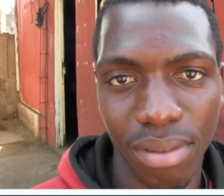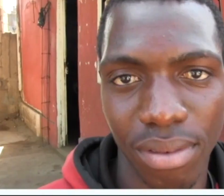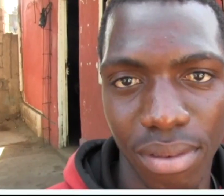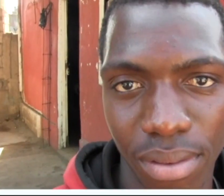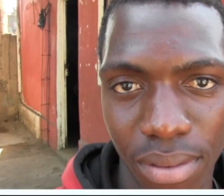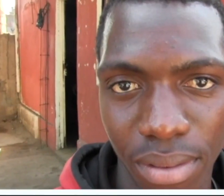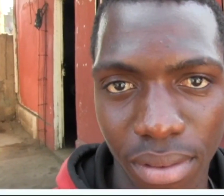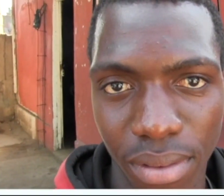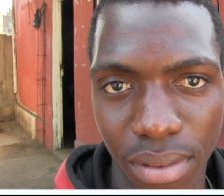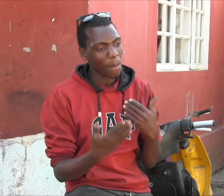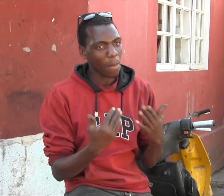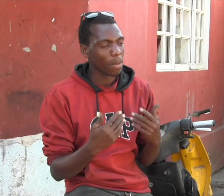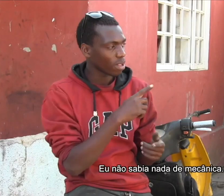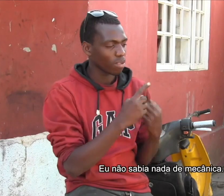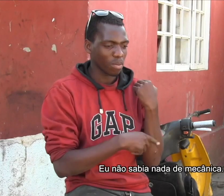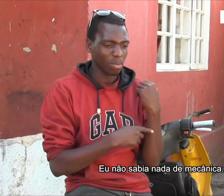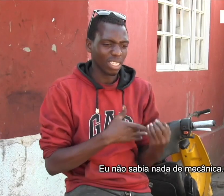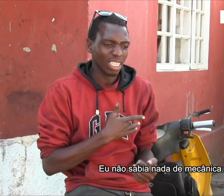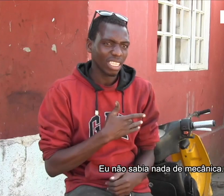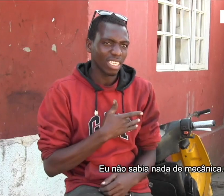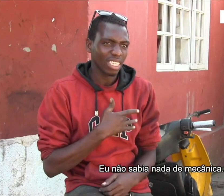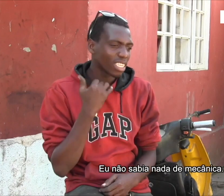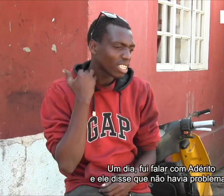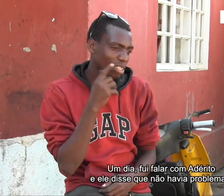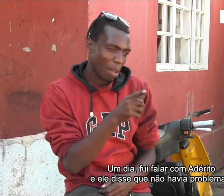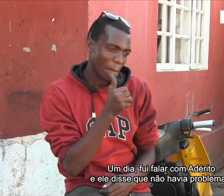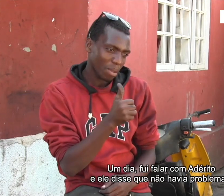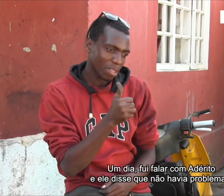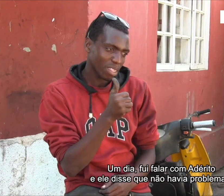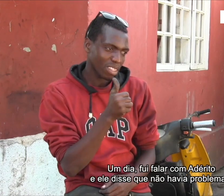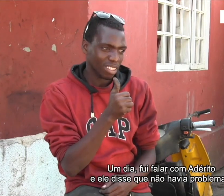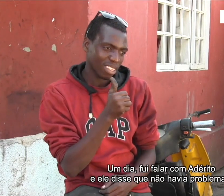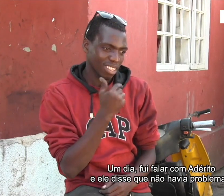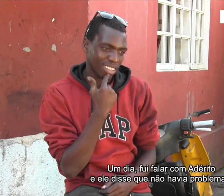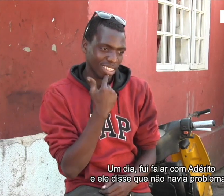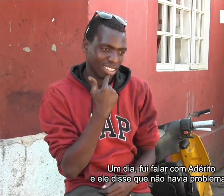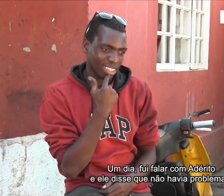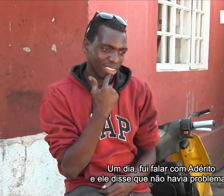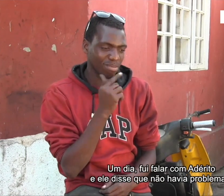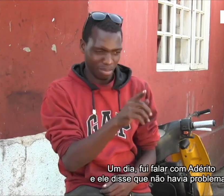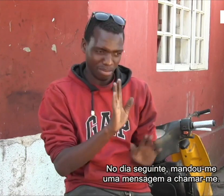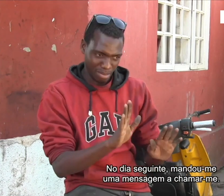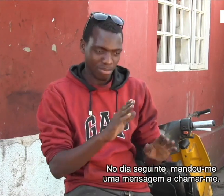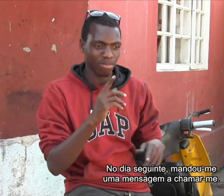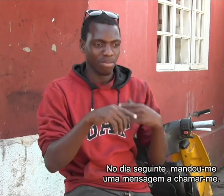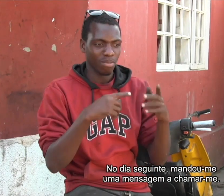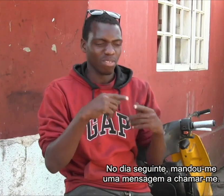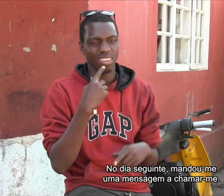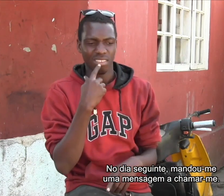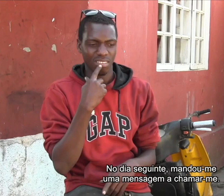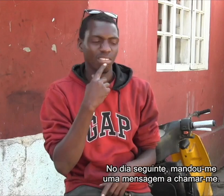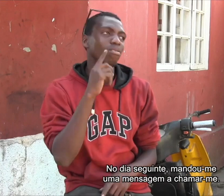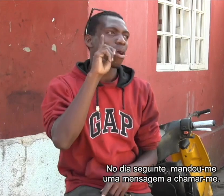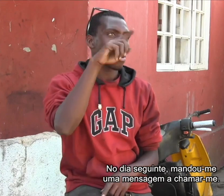Não sabia nada de mecânica. Um dia fui falar com Adérito e ele disse que não havia problema. No dia seguinte, mandou-me uma